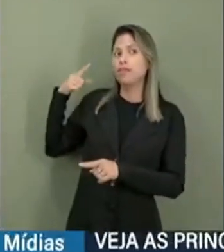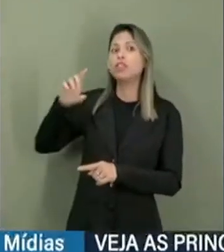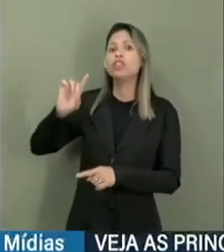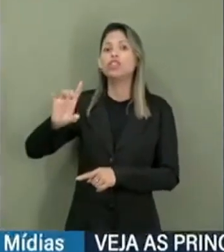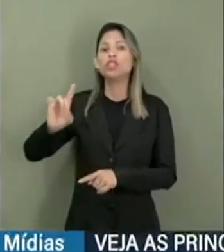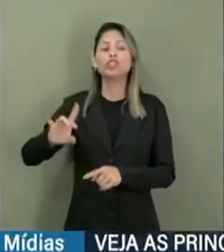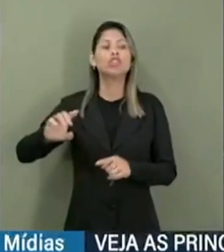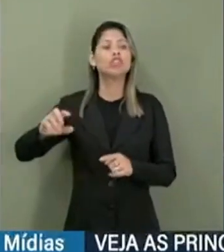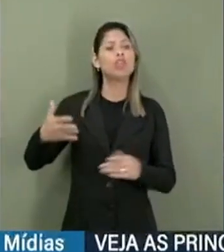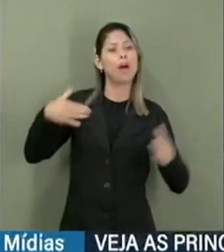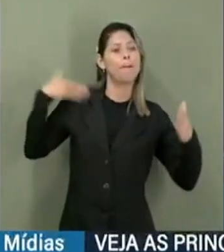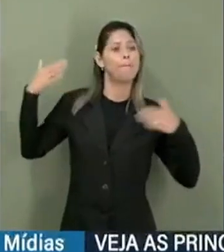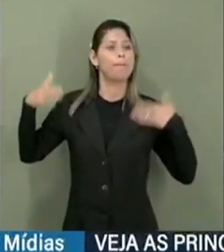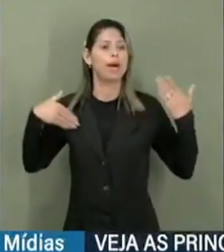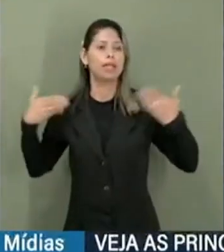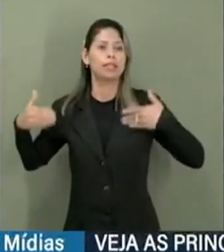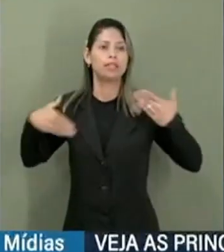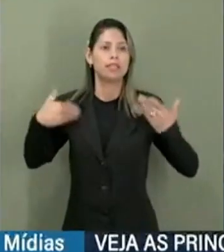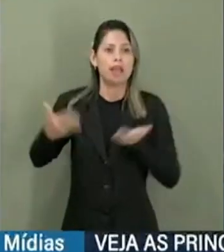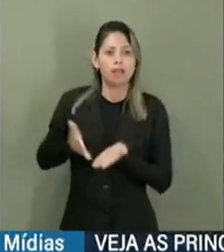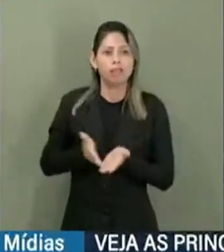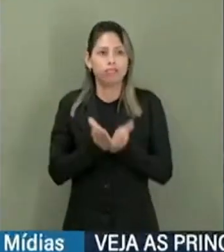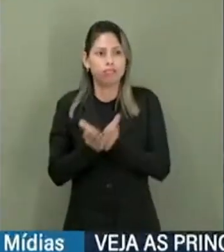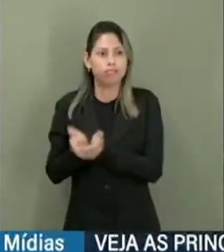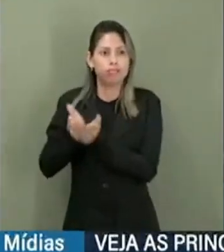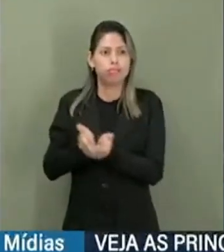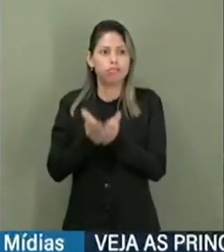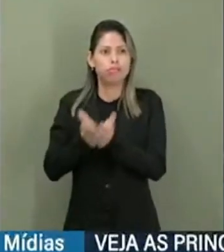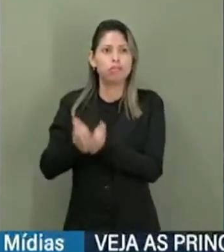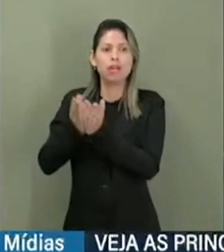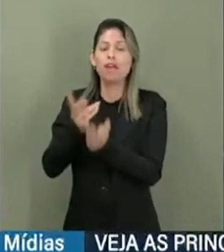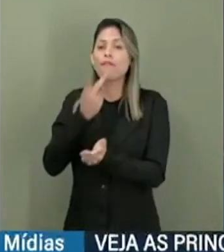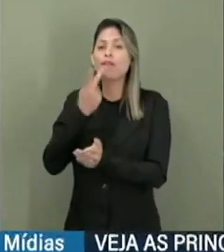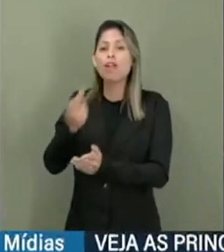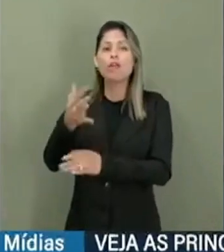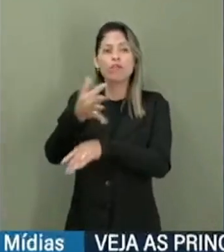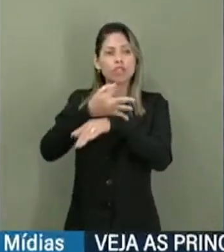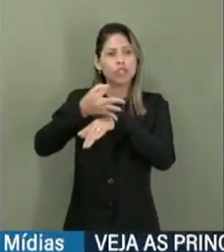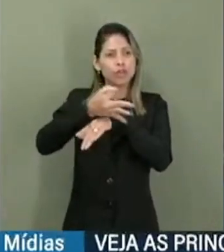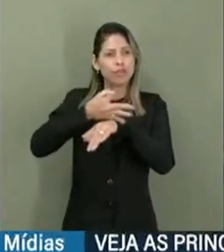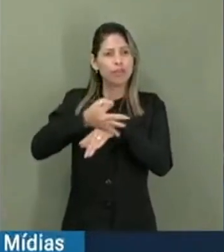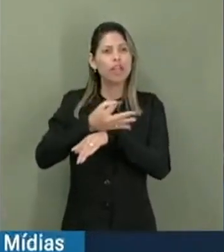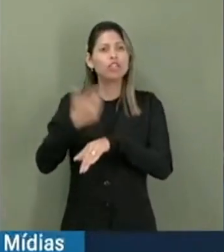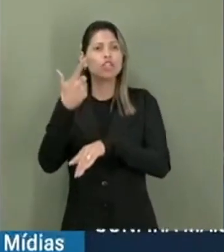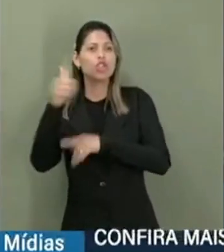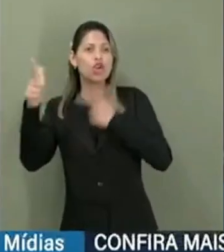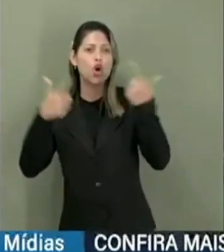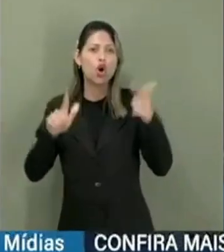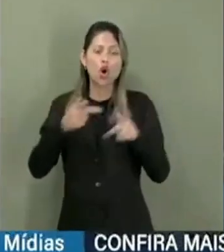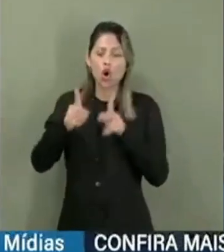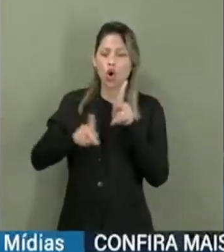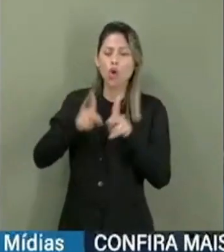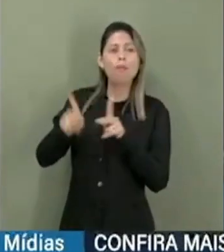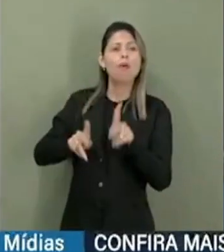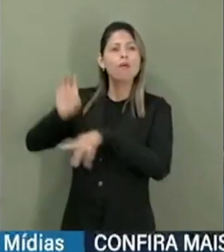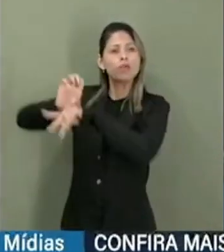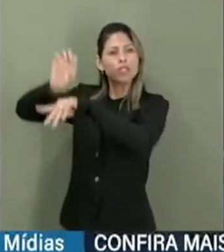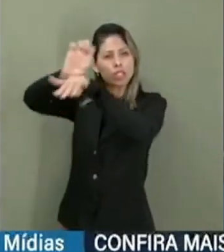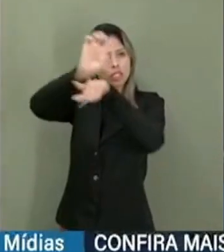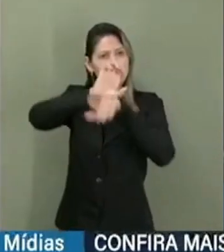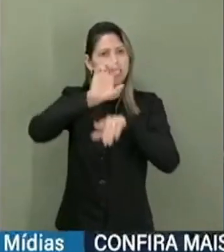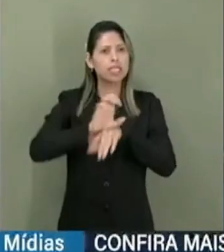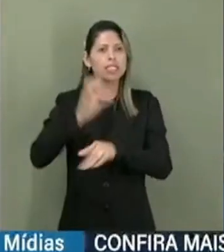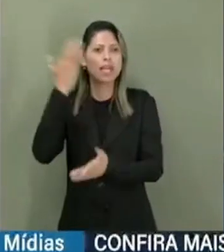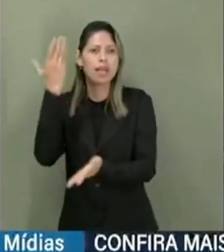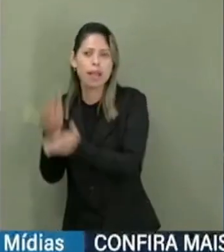de Jet Ski e dizendo que tava de férias enquanto o povo na Bahia em outros estados estava se acabando no